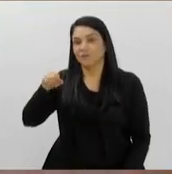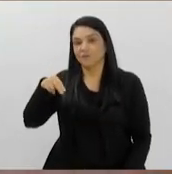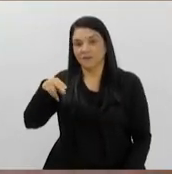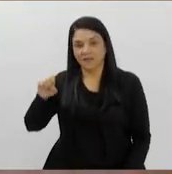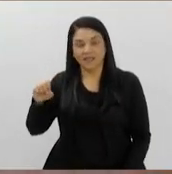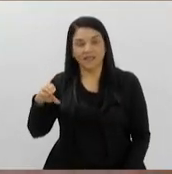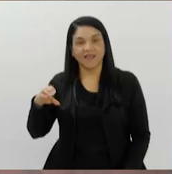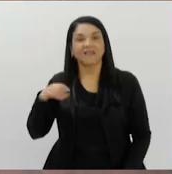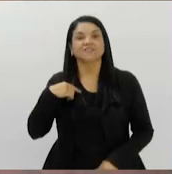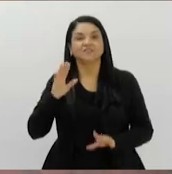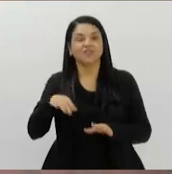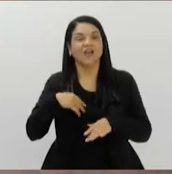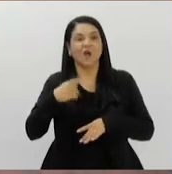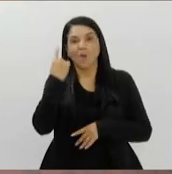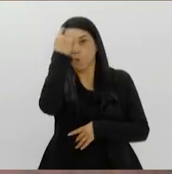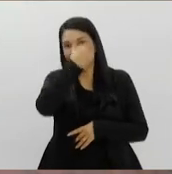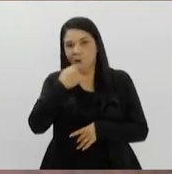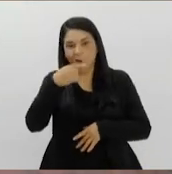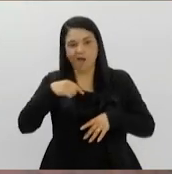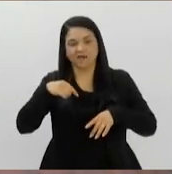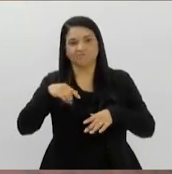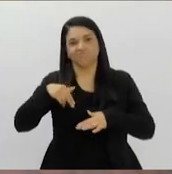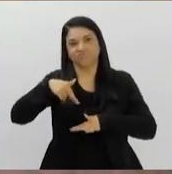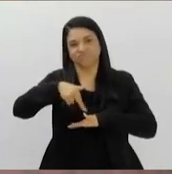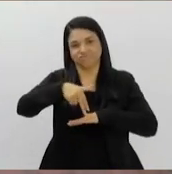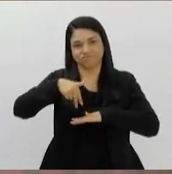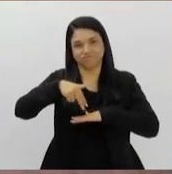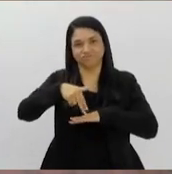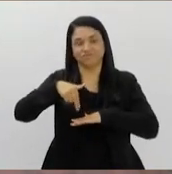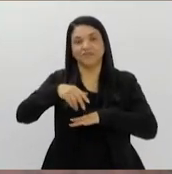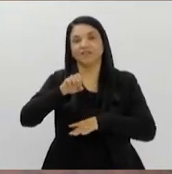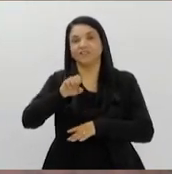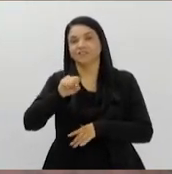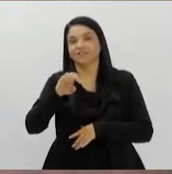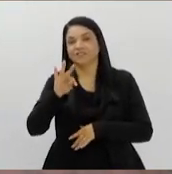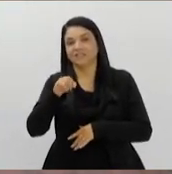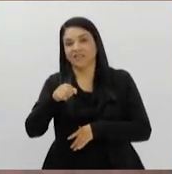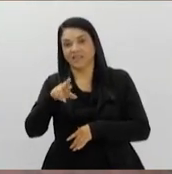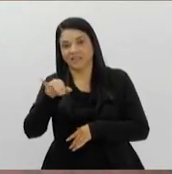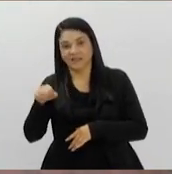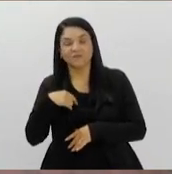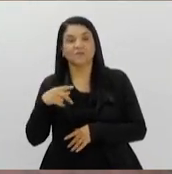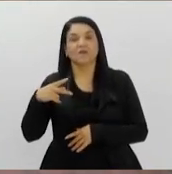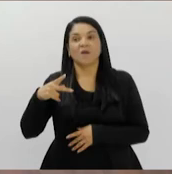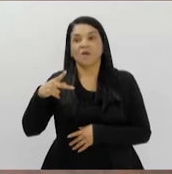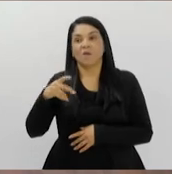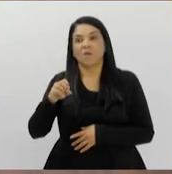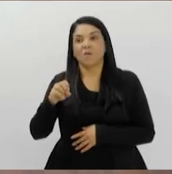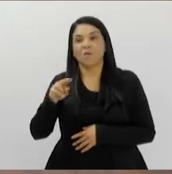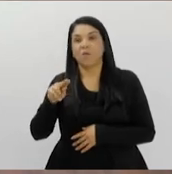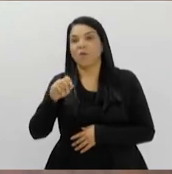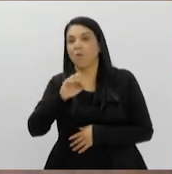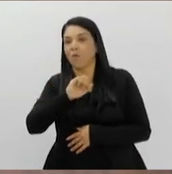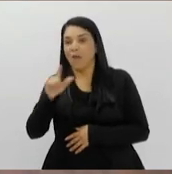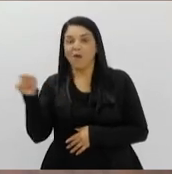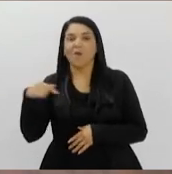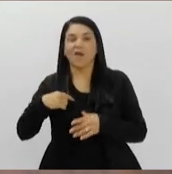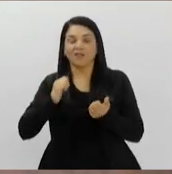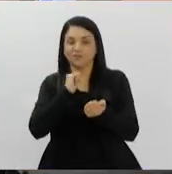hora na esteira. O Paul Bell falou que é jogador de futebol. Então aqui tem um monte para fazer essa corrida. Falou